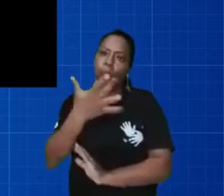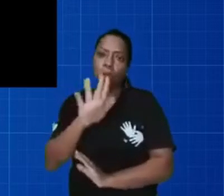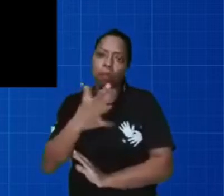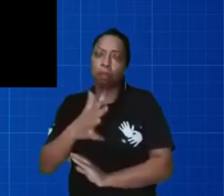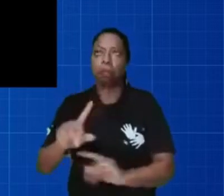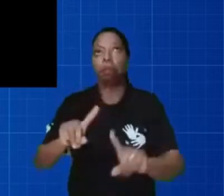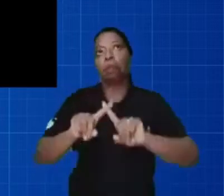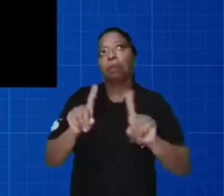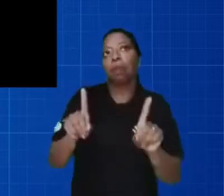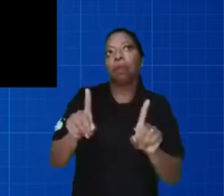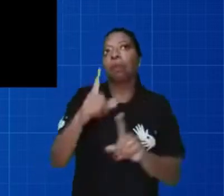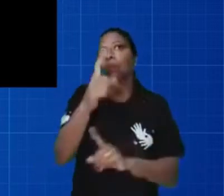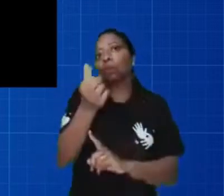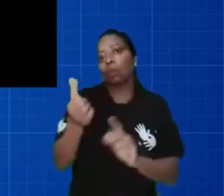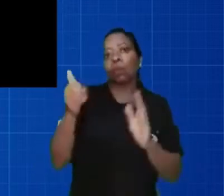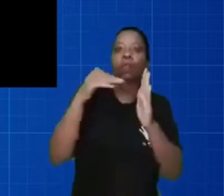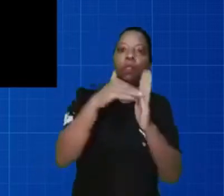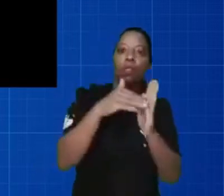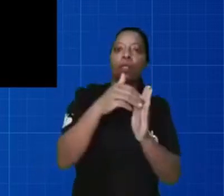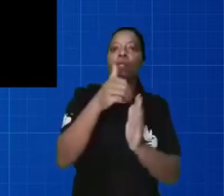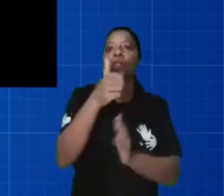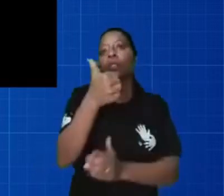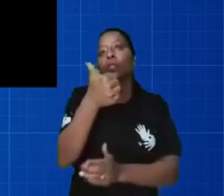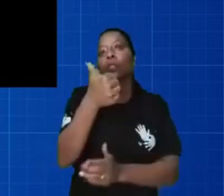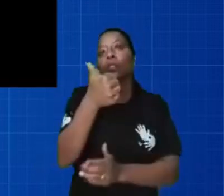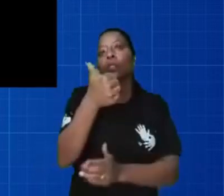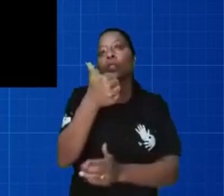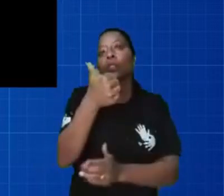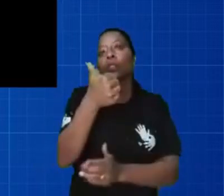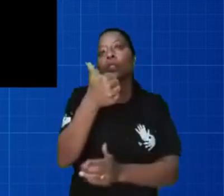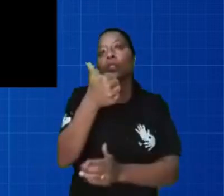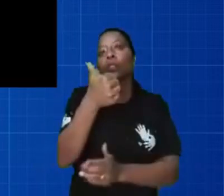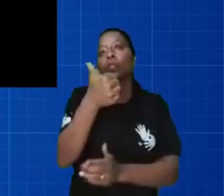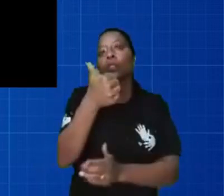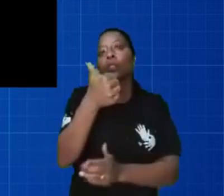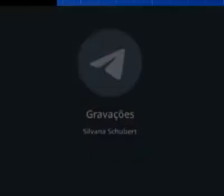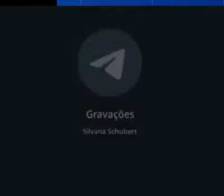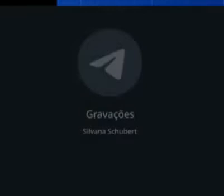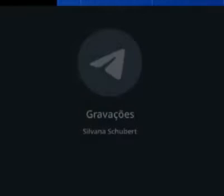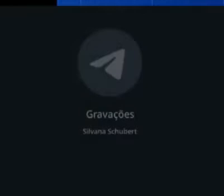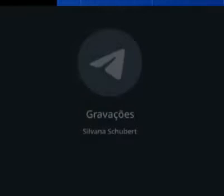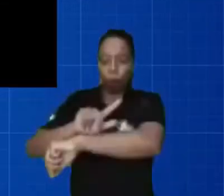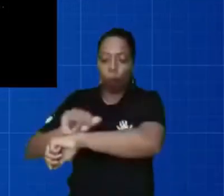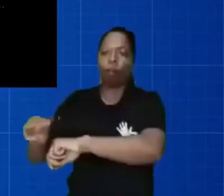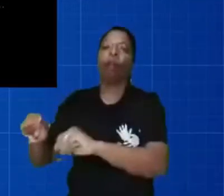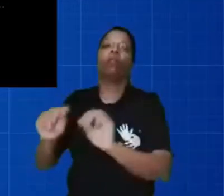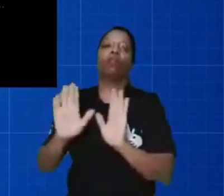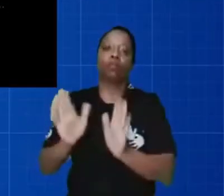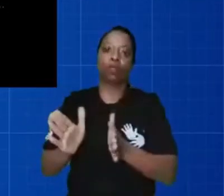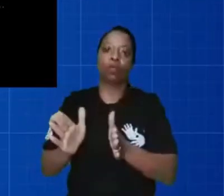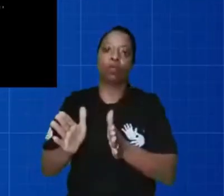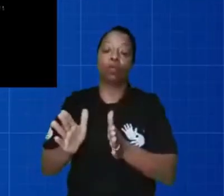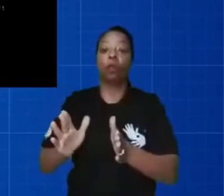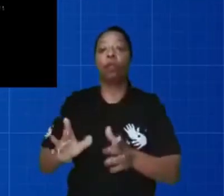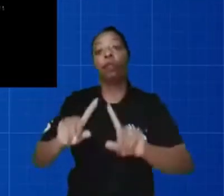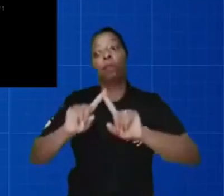chego, embora, né, seja esse o intervalo. Então, no mínimo, a pessoa vai ficar ali 10 dias, né, isolado, e